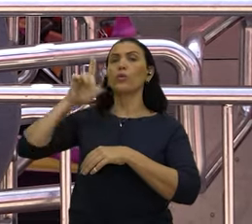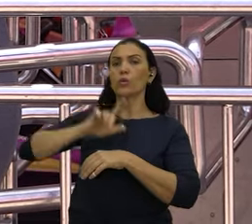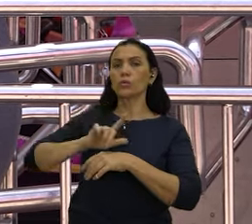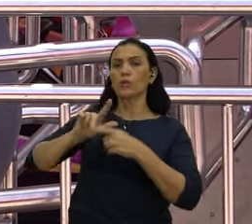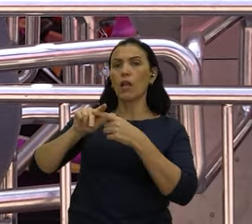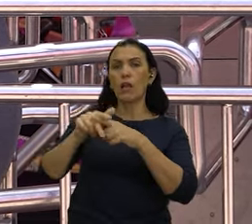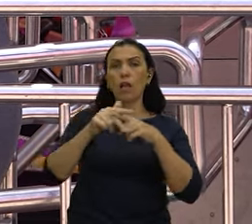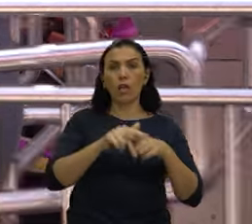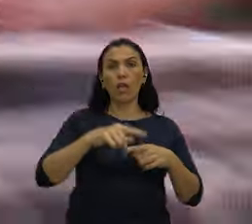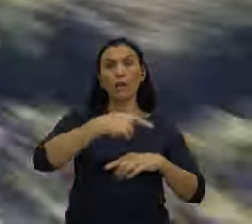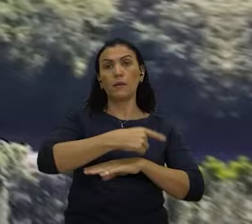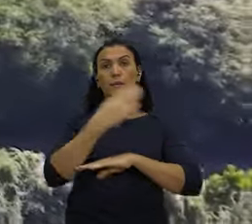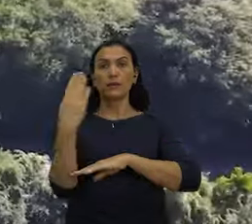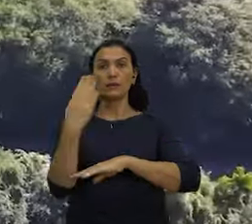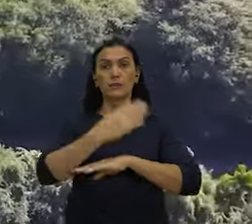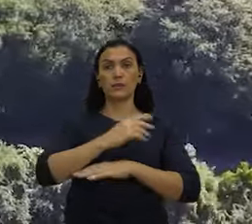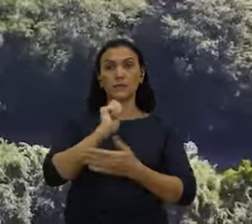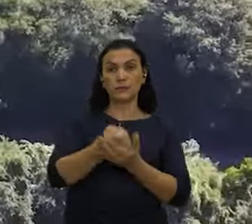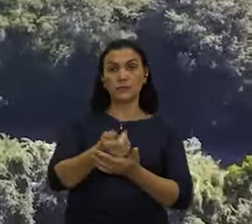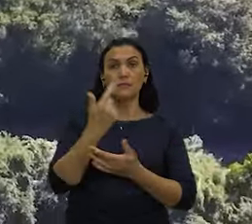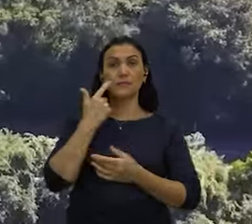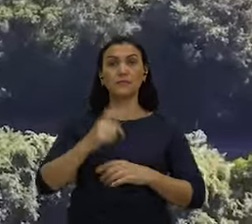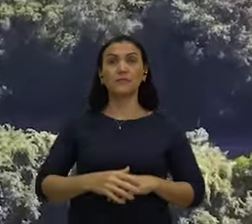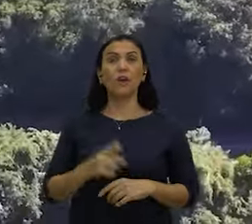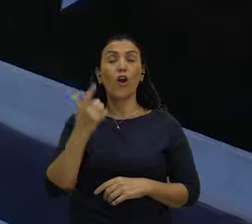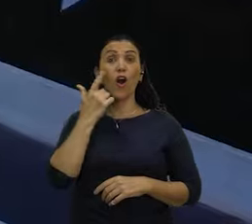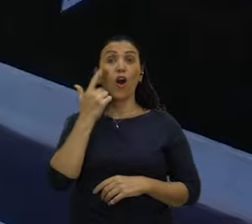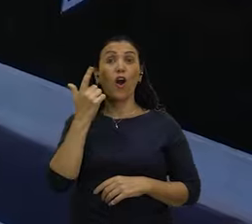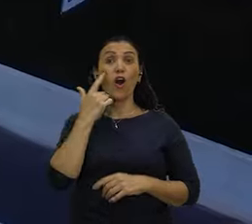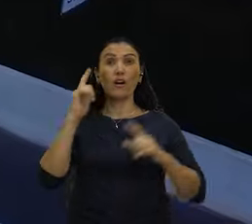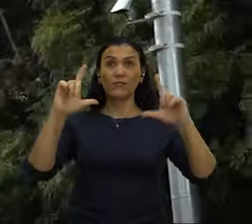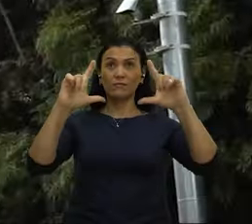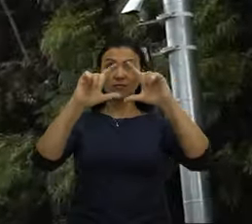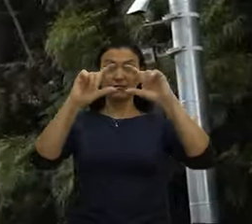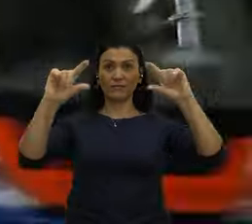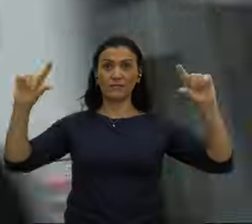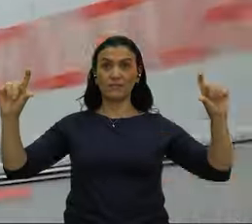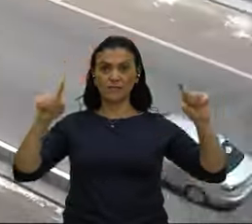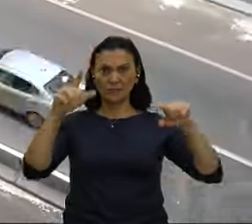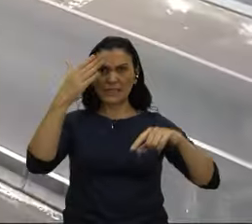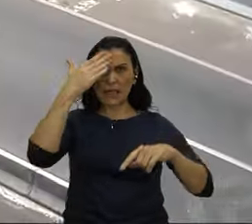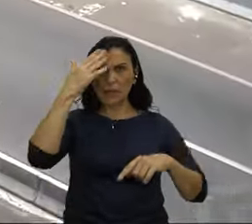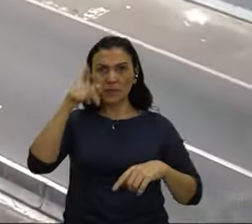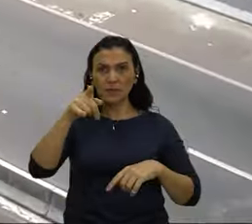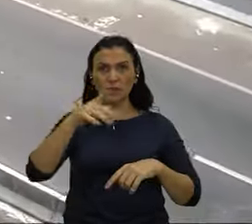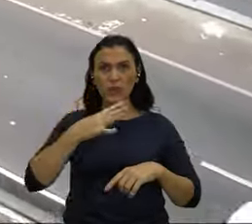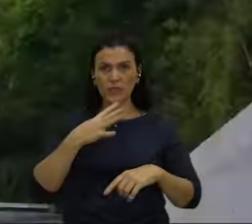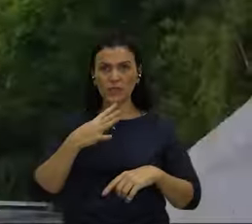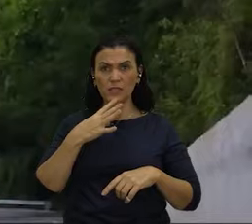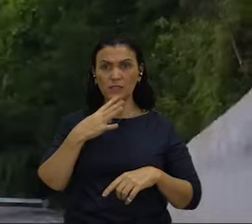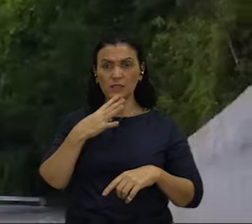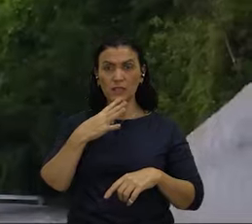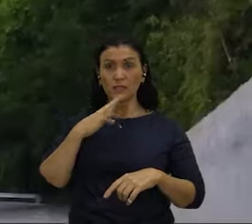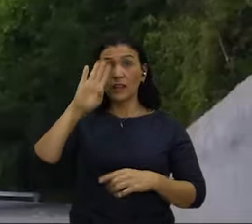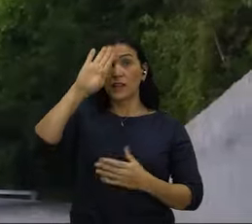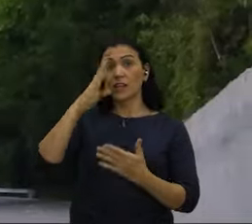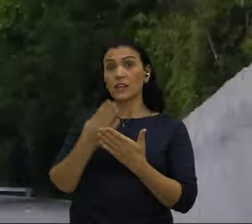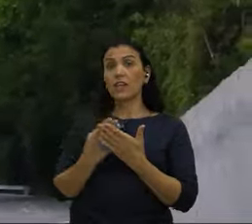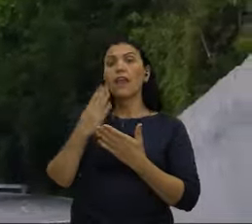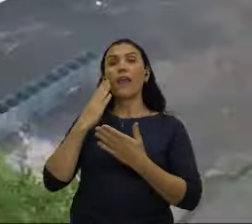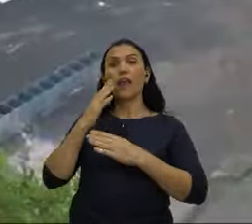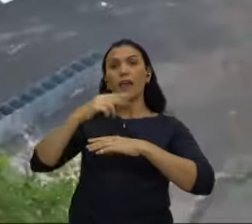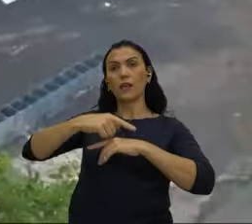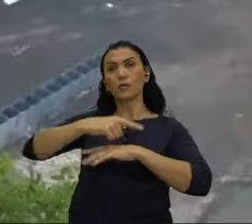garantir a manutenção do pedágio. Isso que você está vendo aí na tela, você sabe o que é? Acredita que